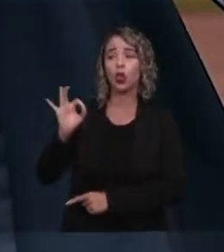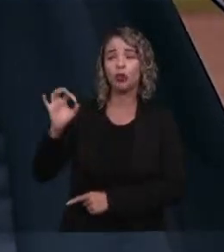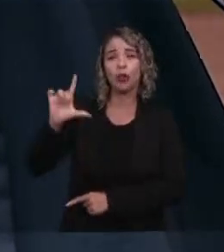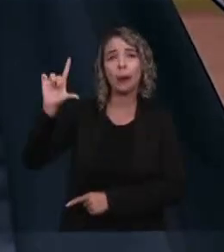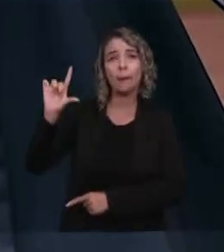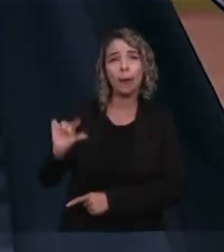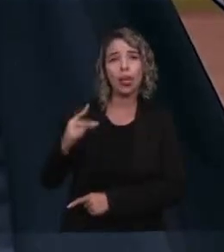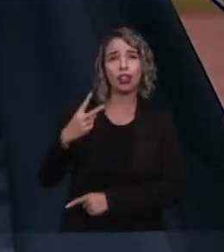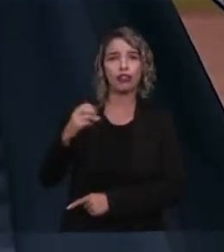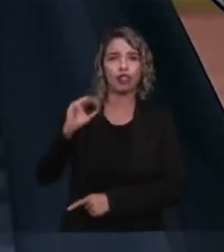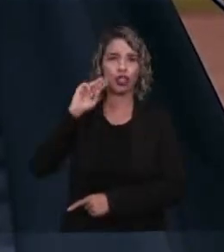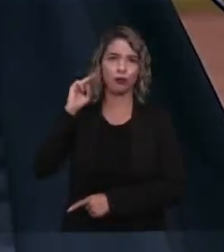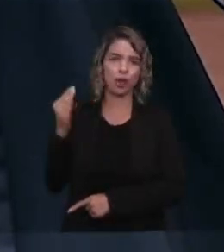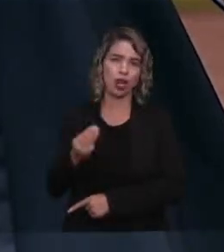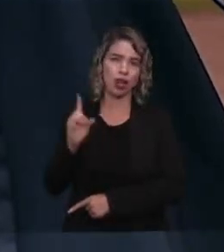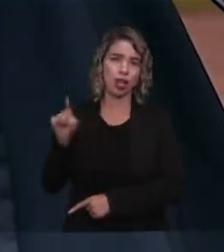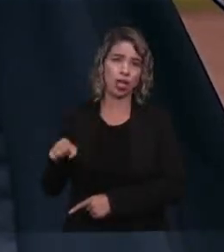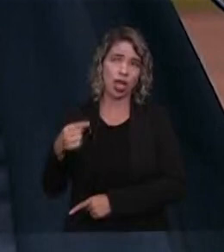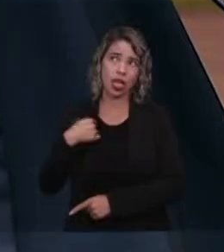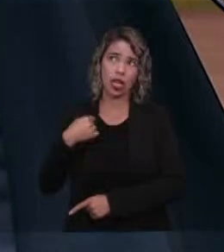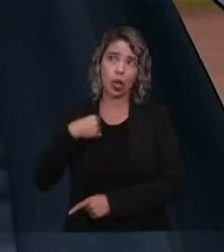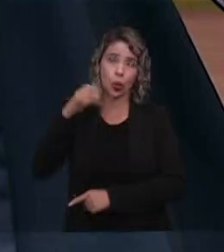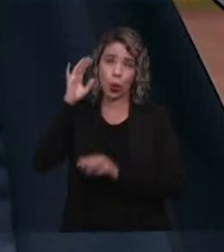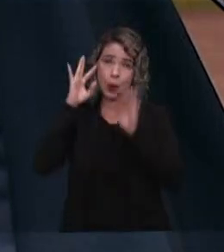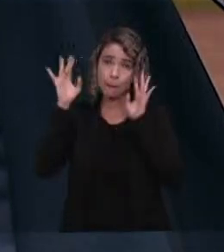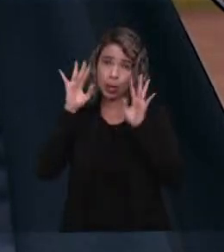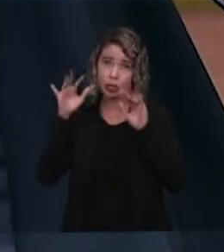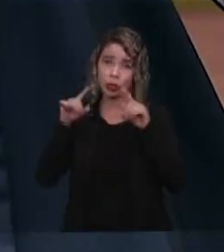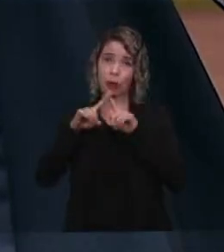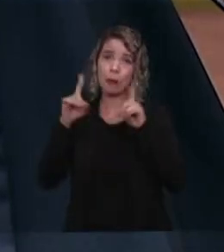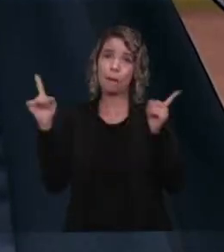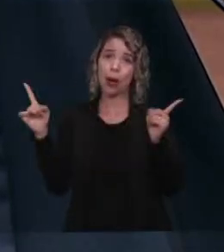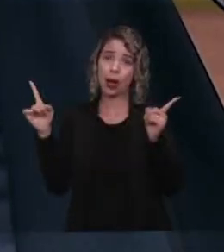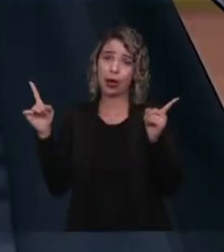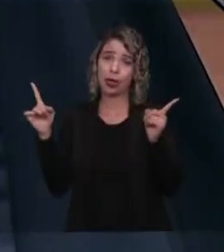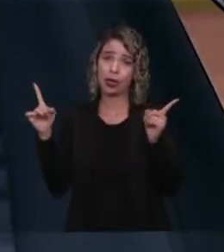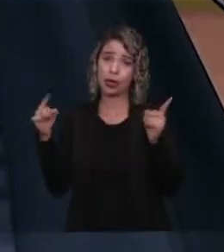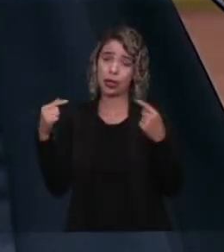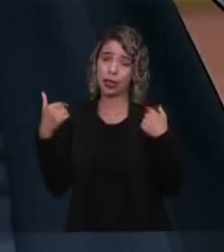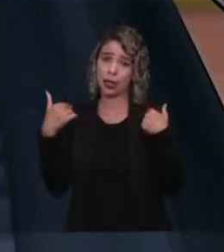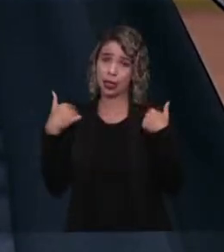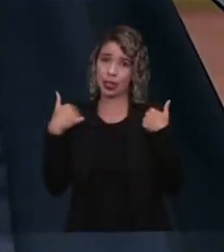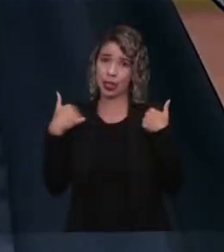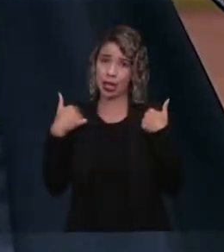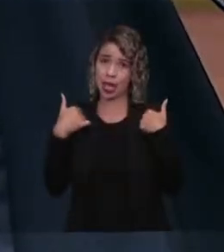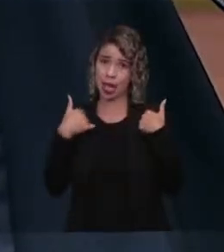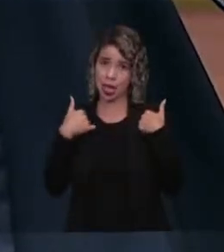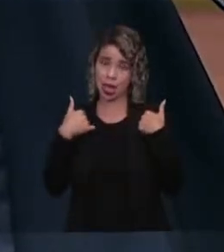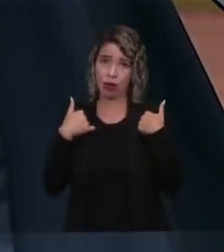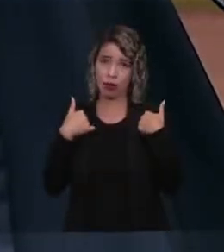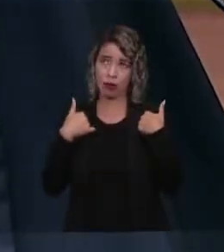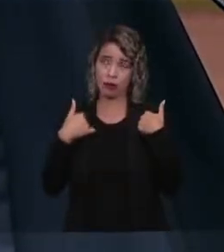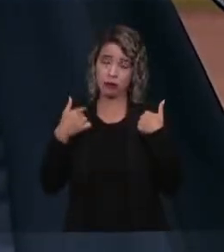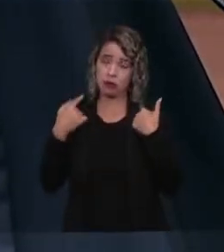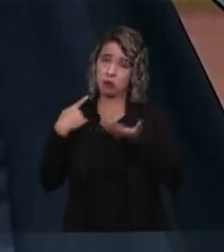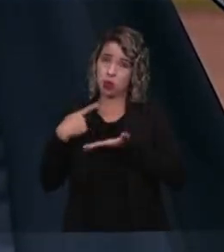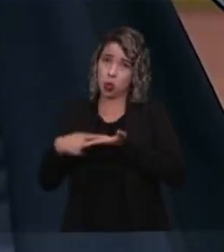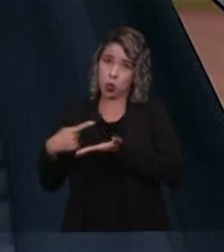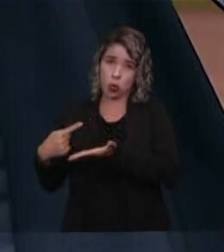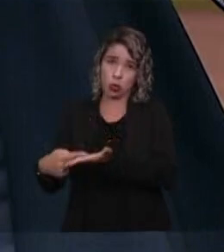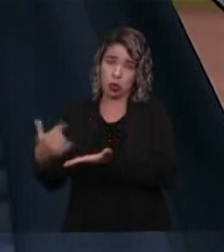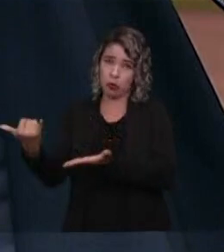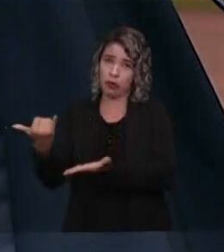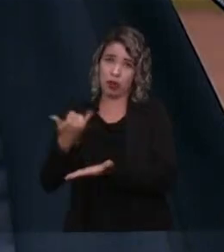milhões, que era o que eu tinha imaginado. Mas, como eu fui, foi negociado 20 milhões, porque,